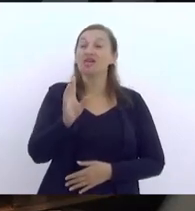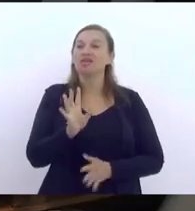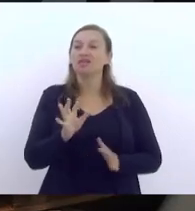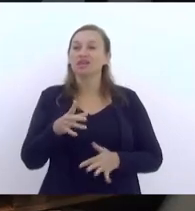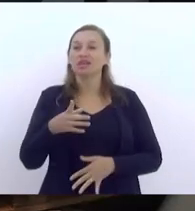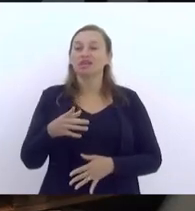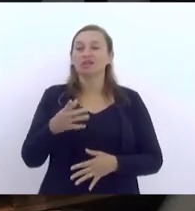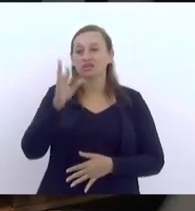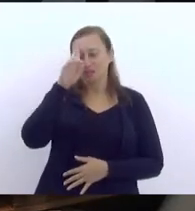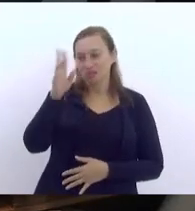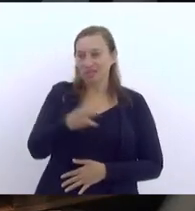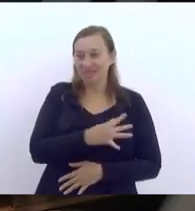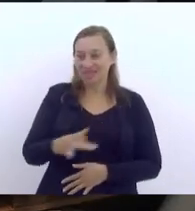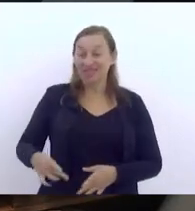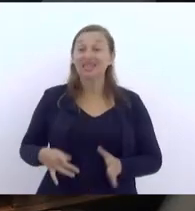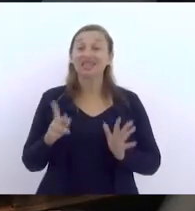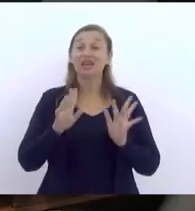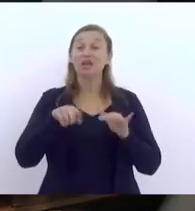presidente, depois de um